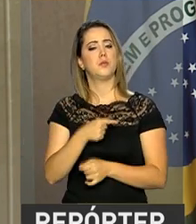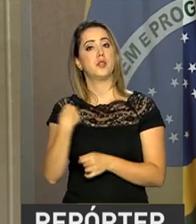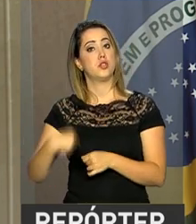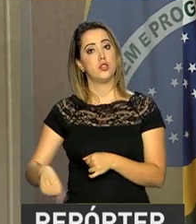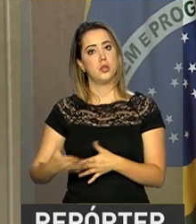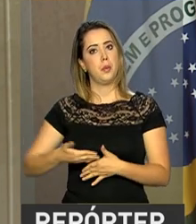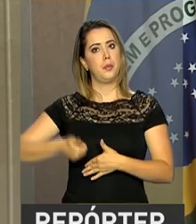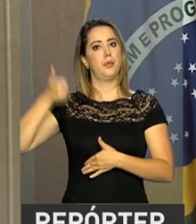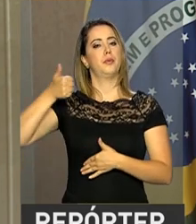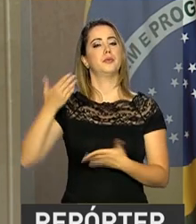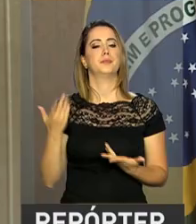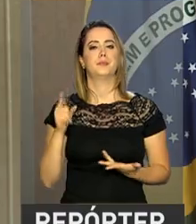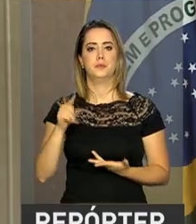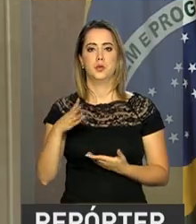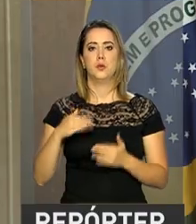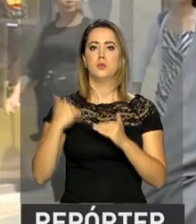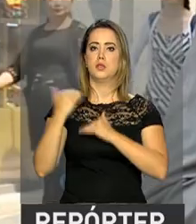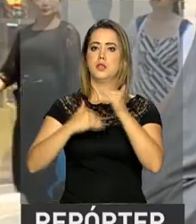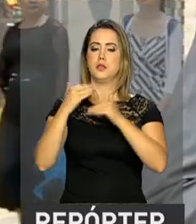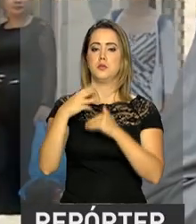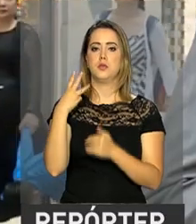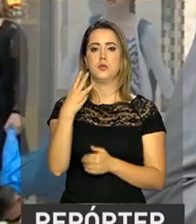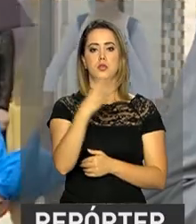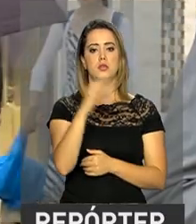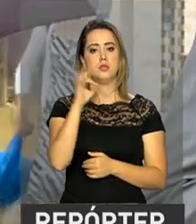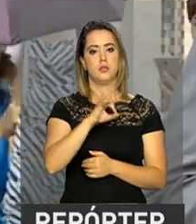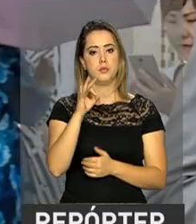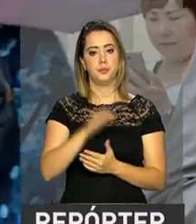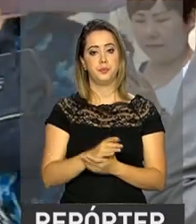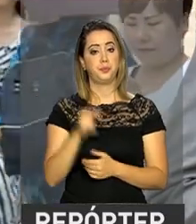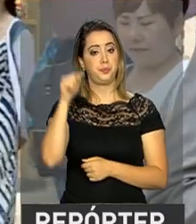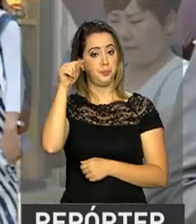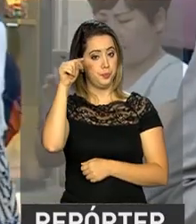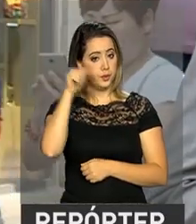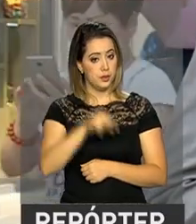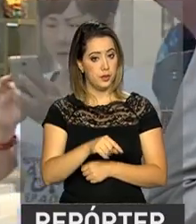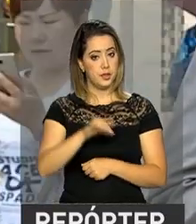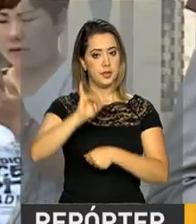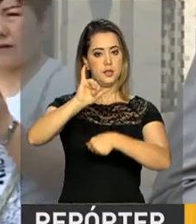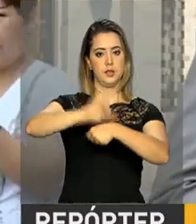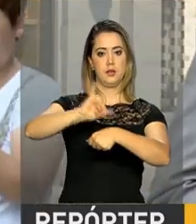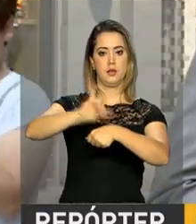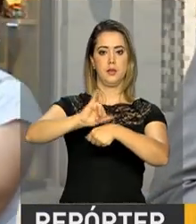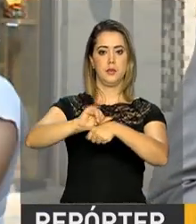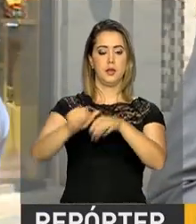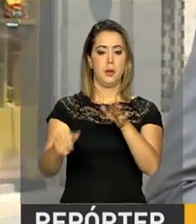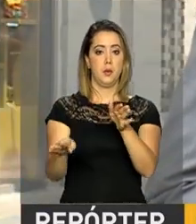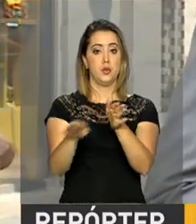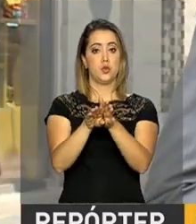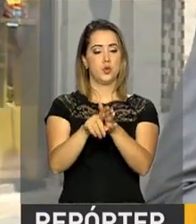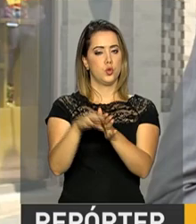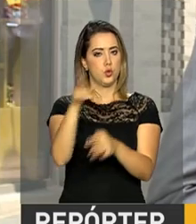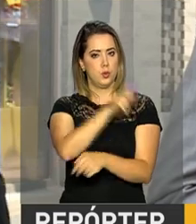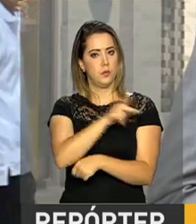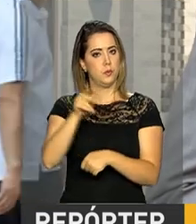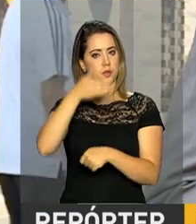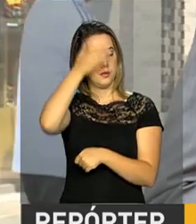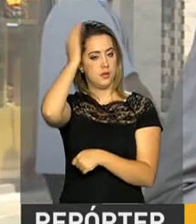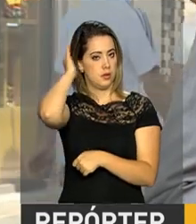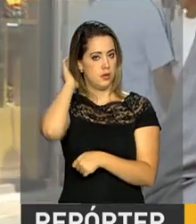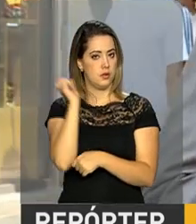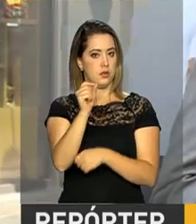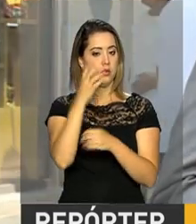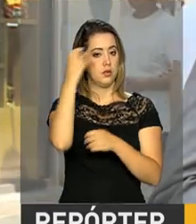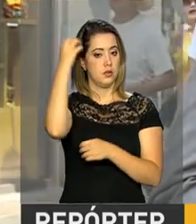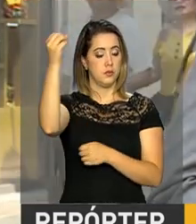crescimento de 33%. É aqui na capital Pequim que acontece a primeira parada do presidente Michel Temer